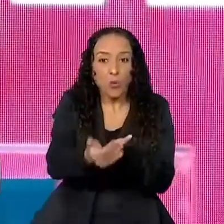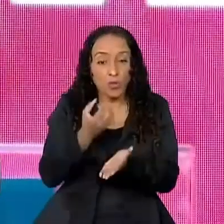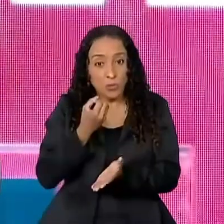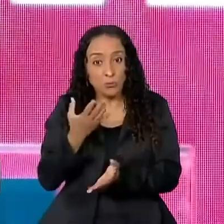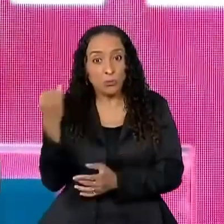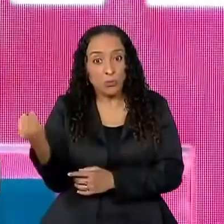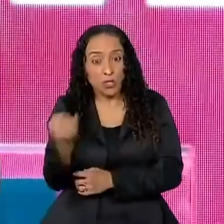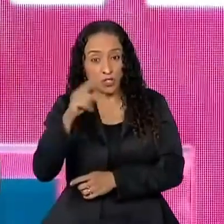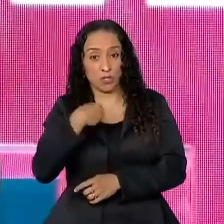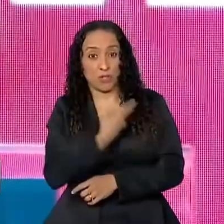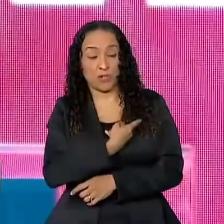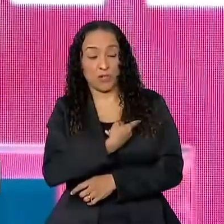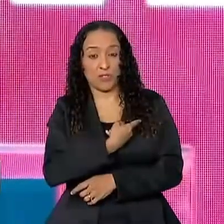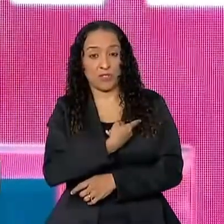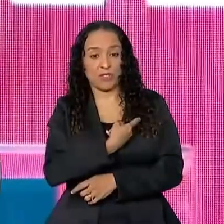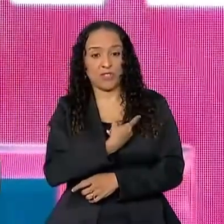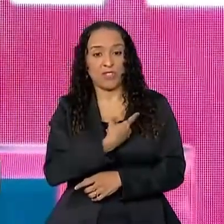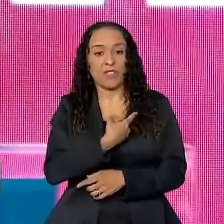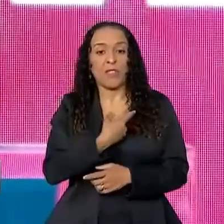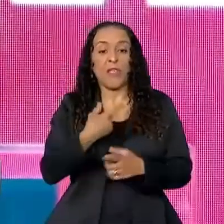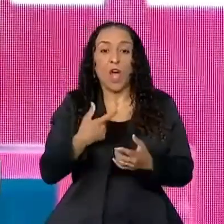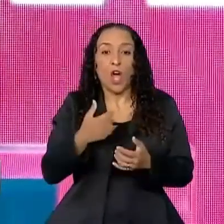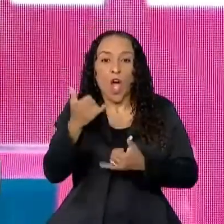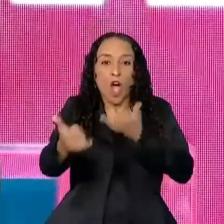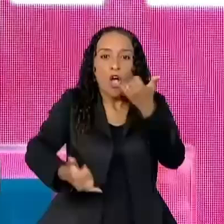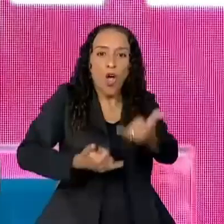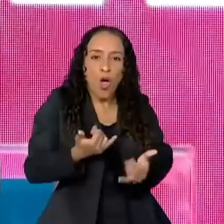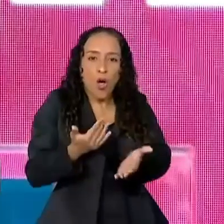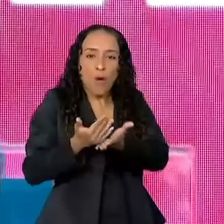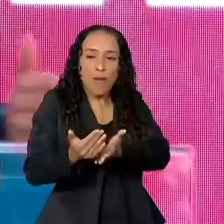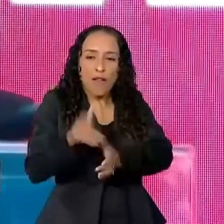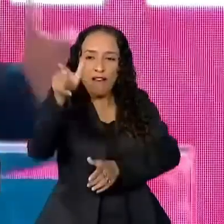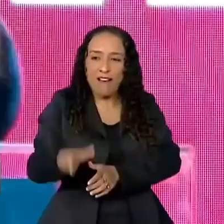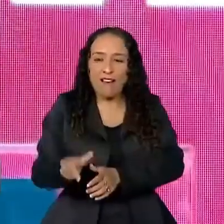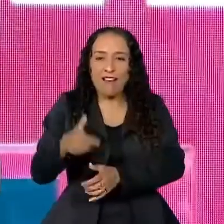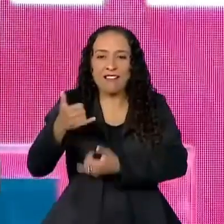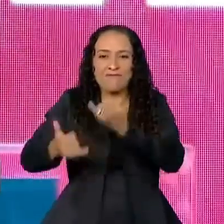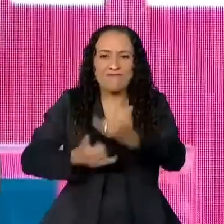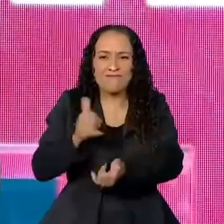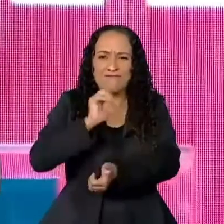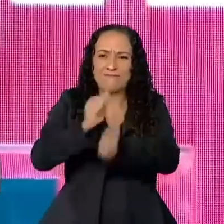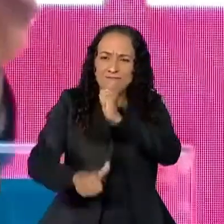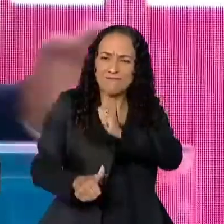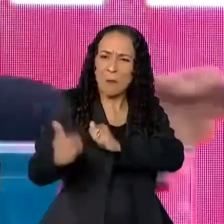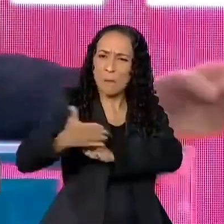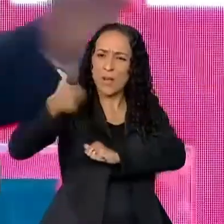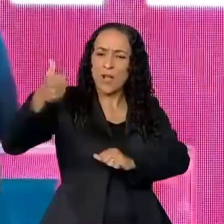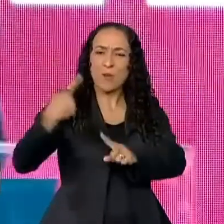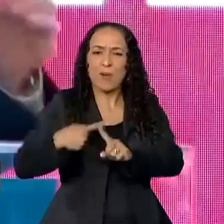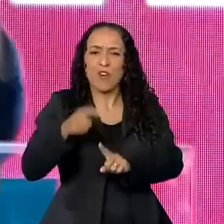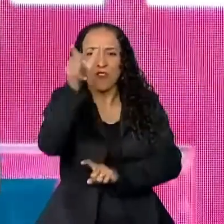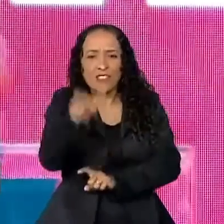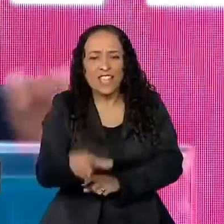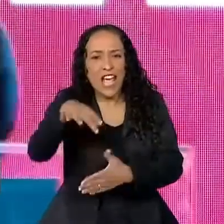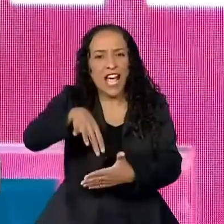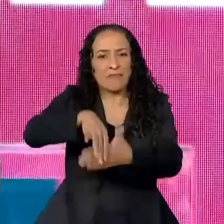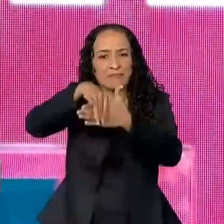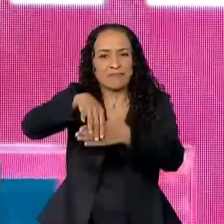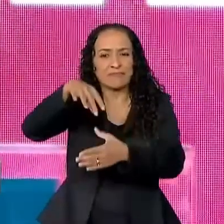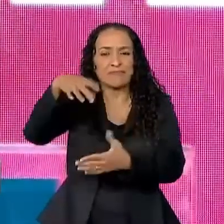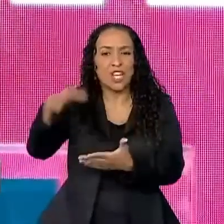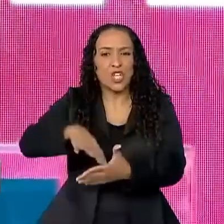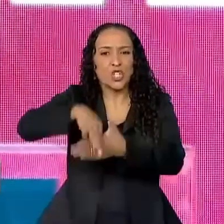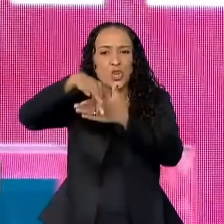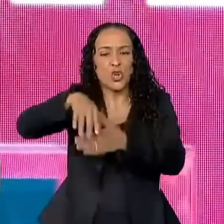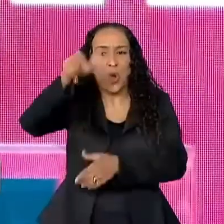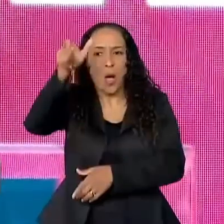muito importante para nós. O jogo começa com a jogadora, que é extraordinário o fato de vocês terem eleito uma mulher para